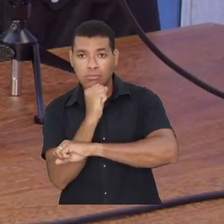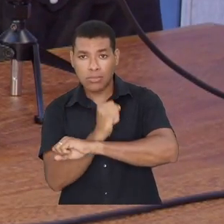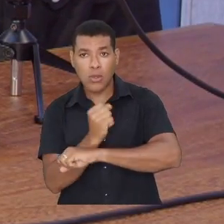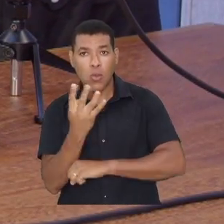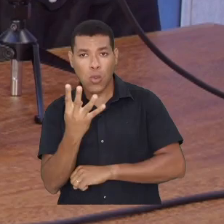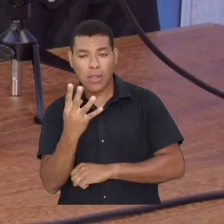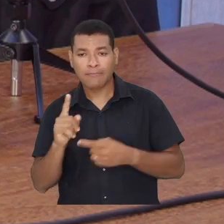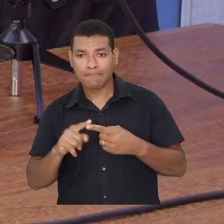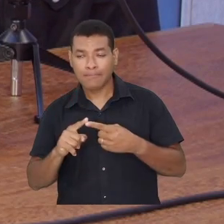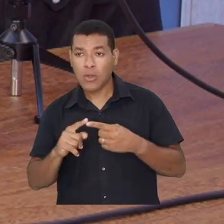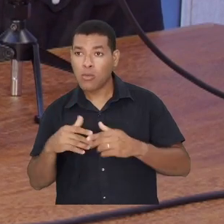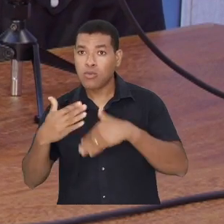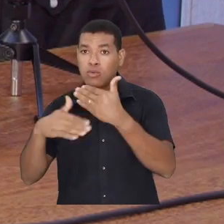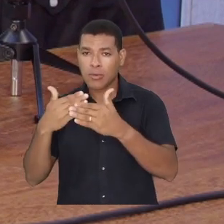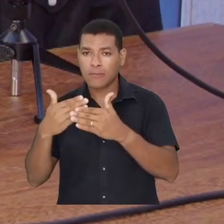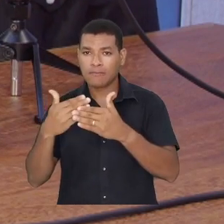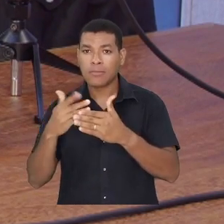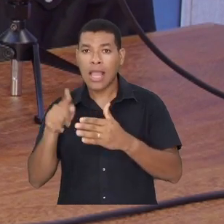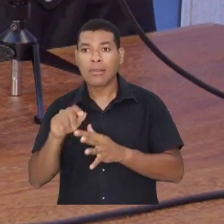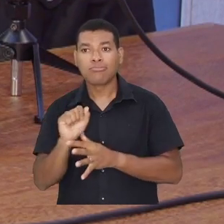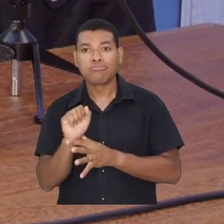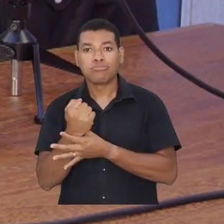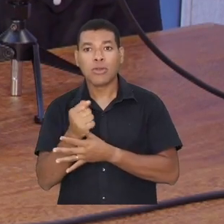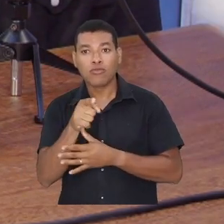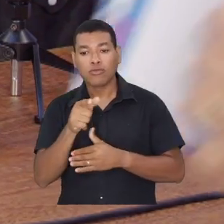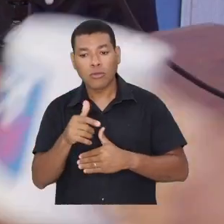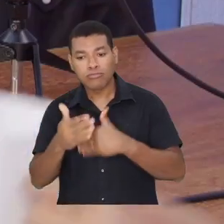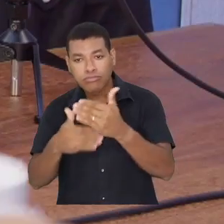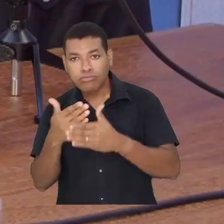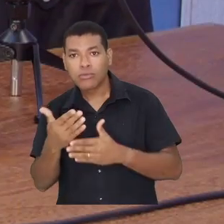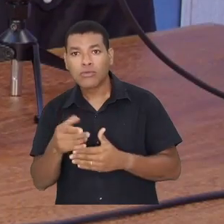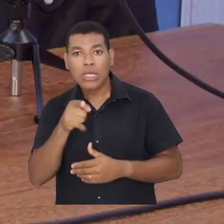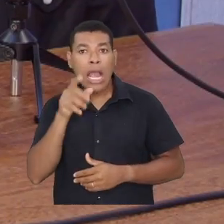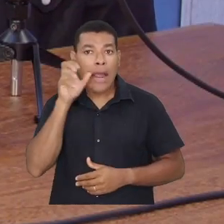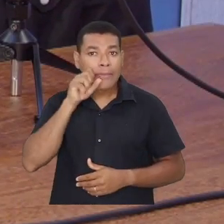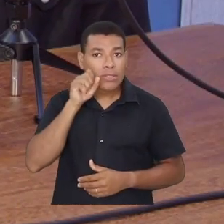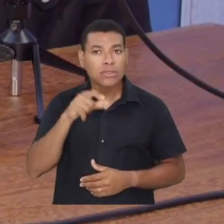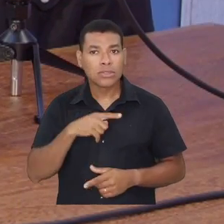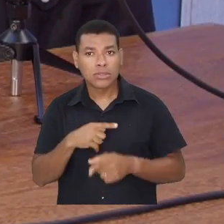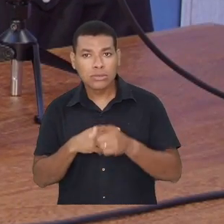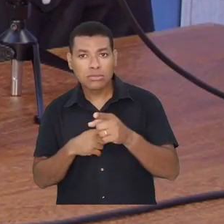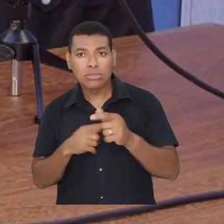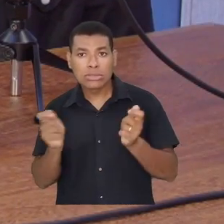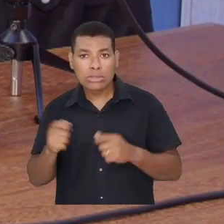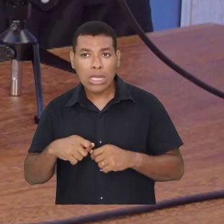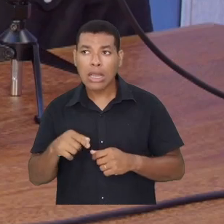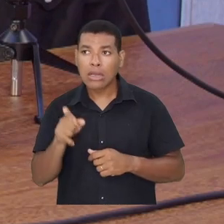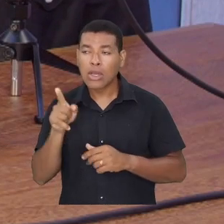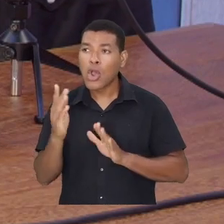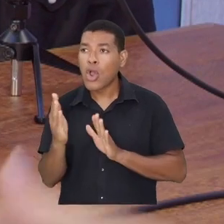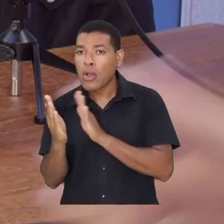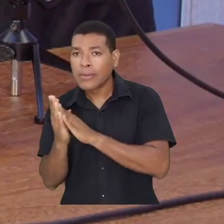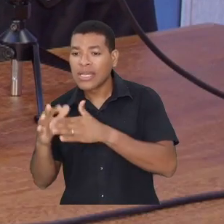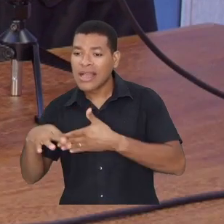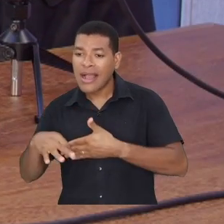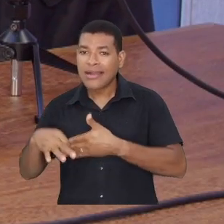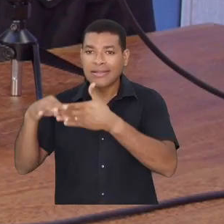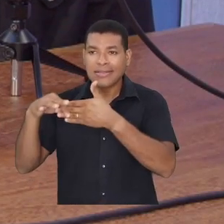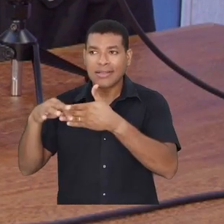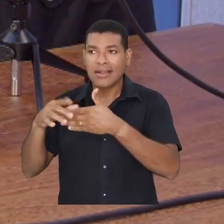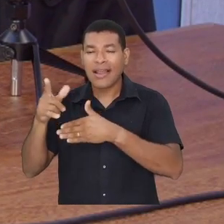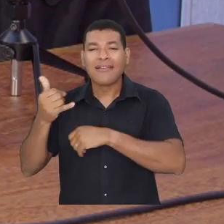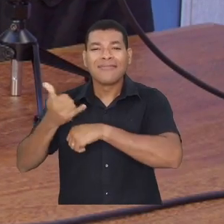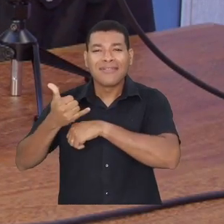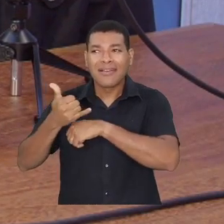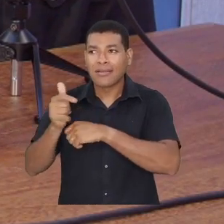Crescimento. Então, garantir que você está se desenvolvendo, garantir que você está aprendendo, que você pode acessar seu líder, a líder do seu líder,